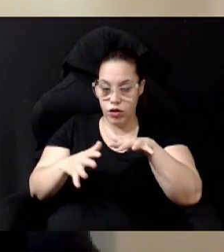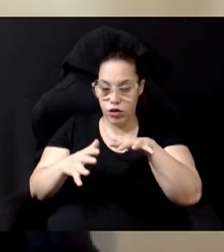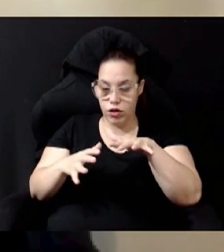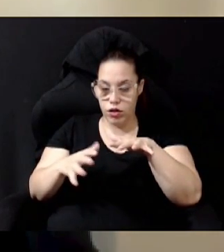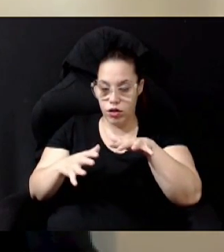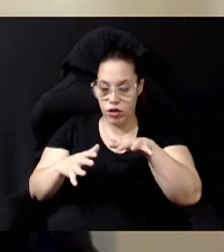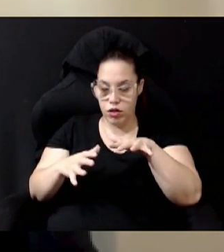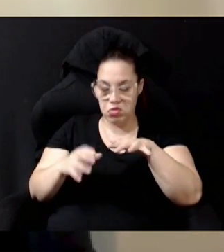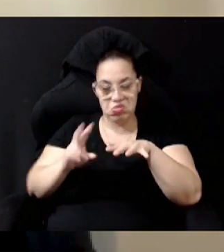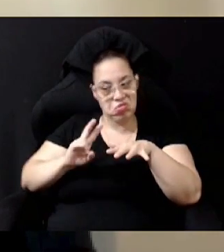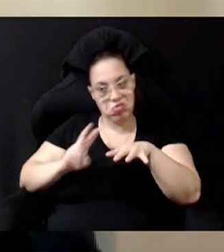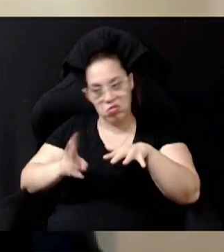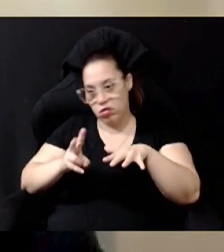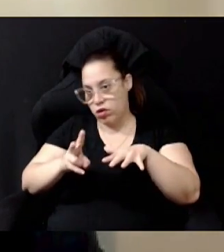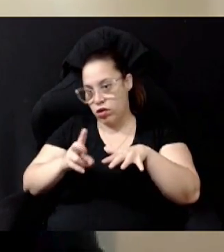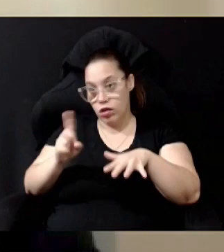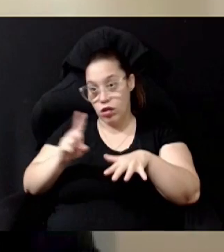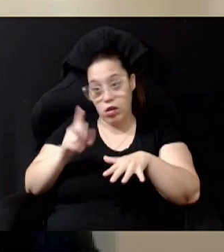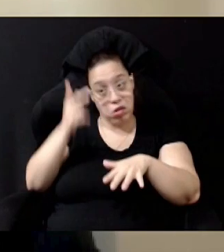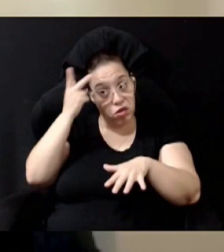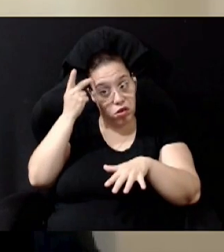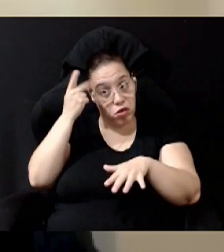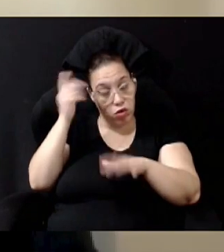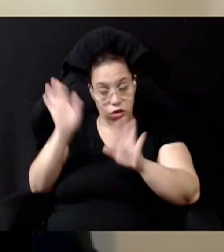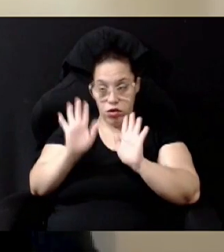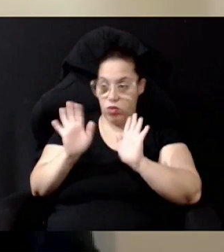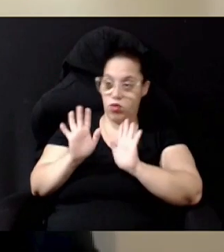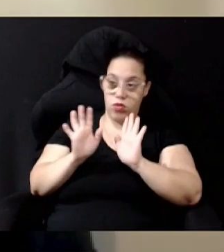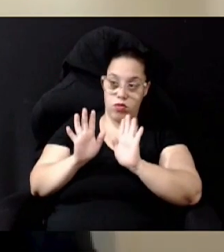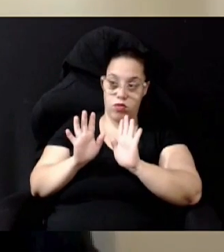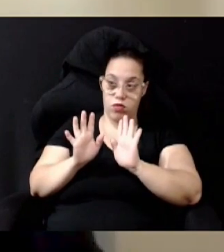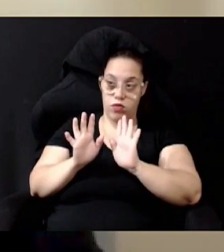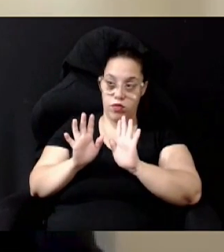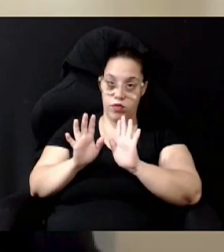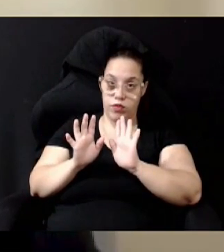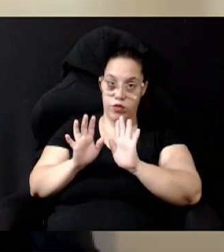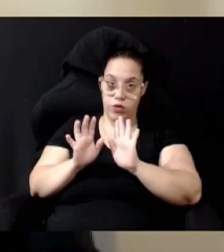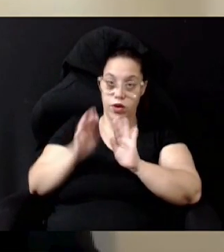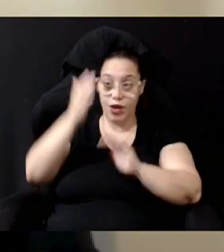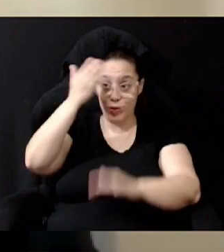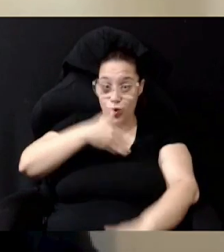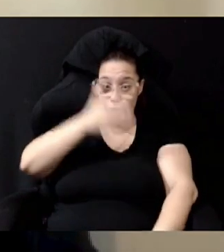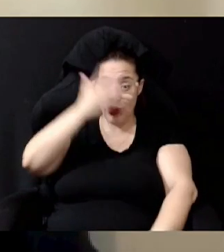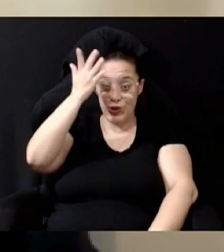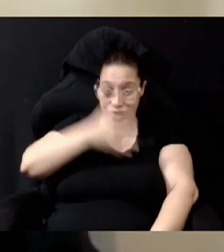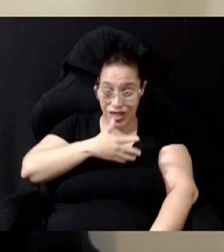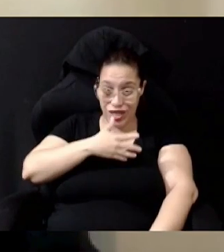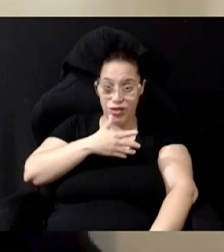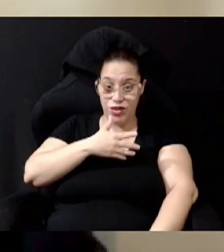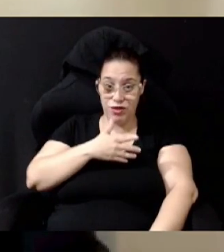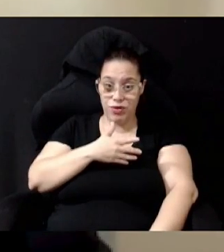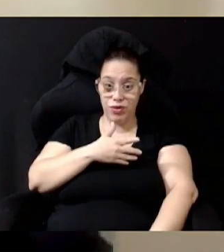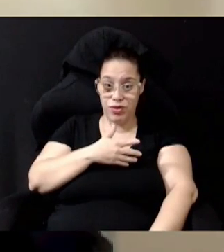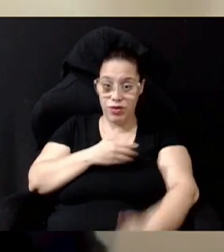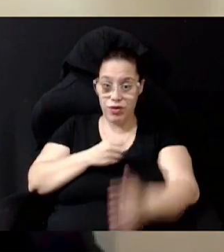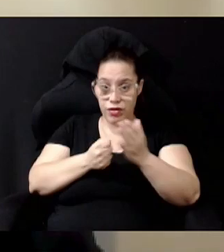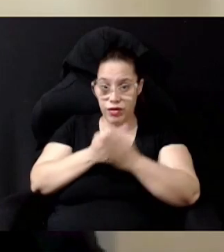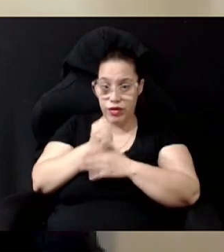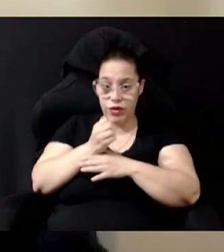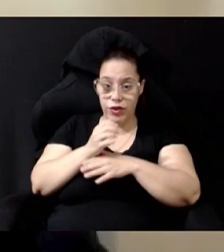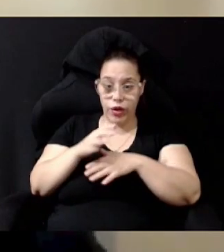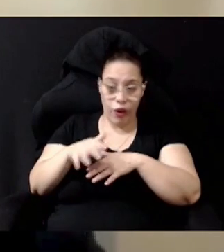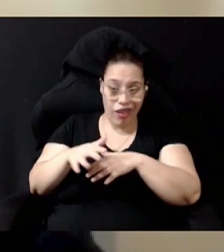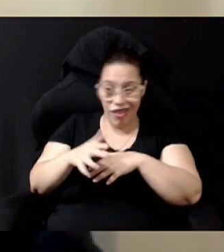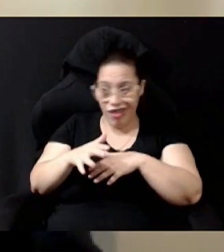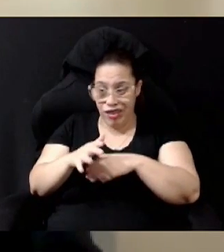mas não é tão incomum. E principalmente ela é muito visível, né? Que as manifestações da doença aparecem muito. Só